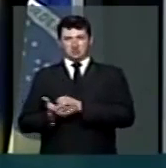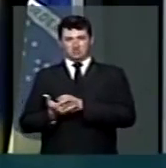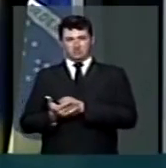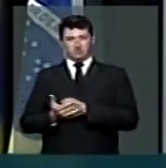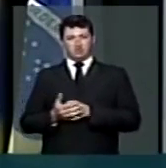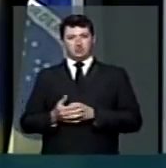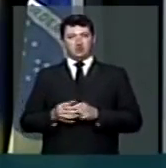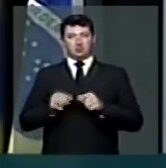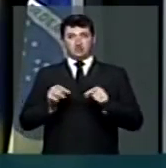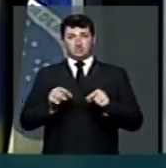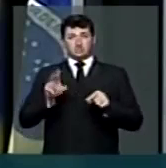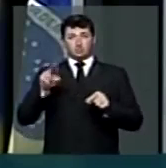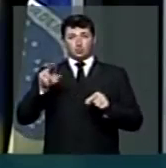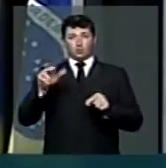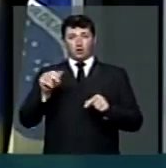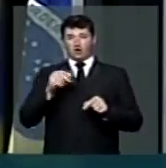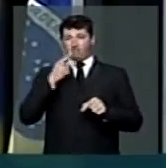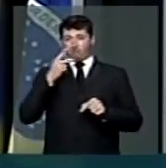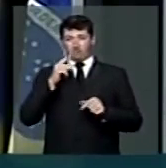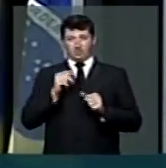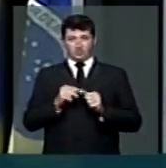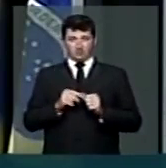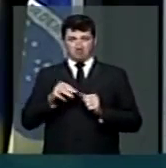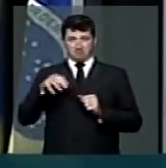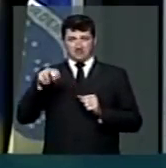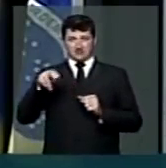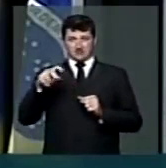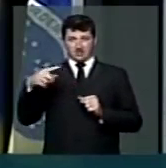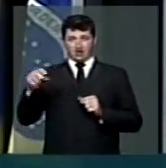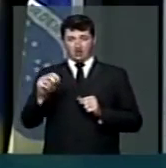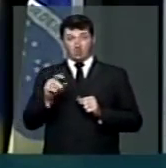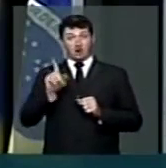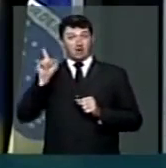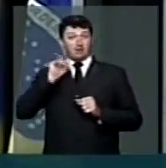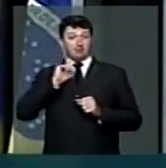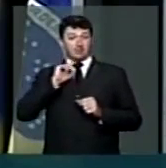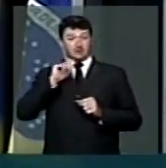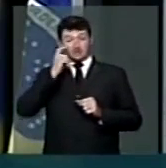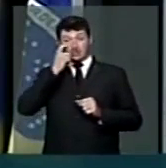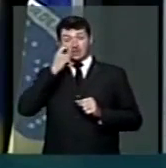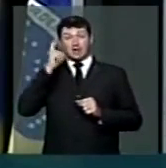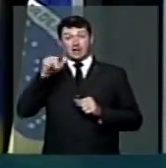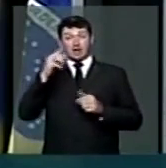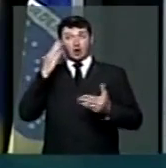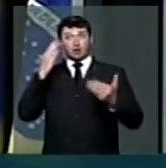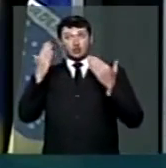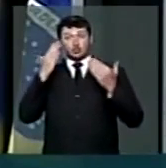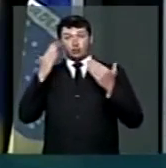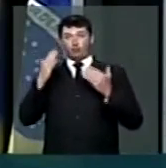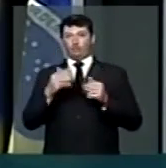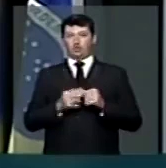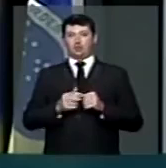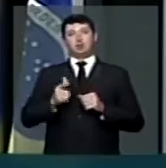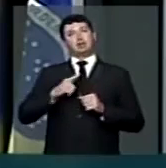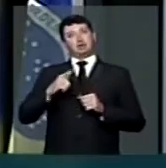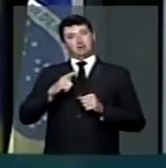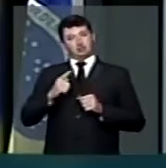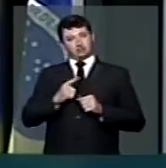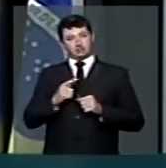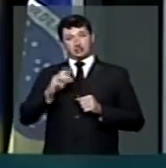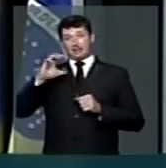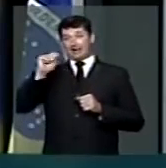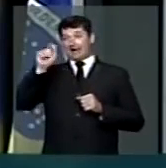isso nunca se configurou. O que se configurou em Minas é a suspeita de que tenha havido